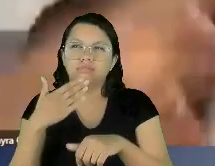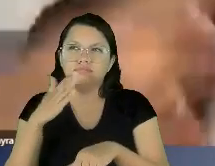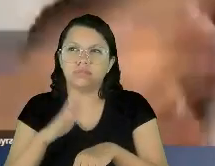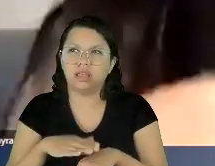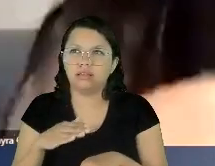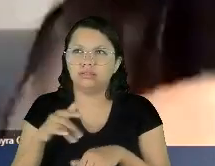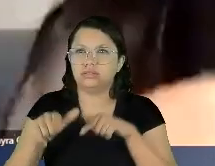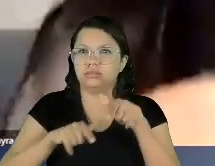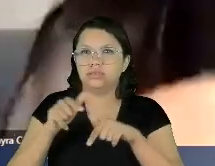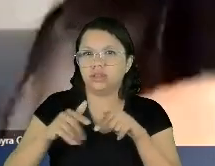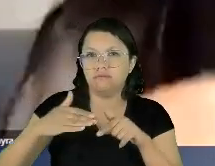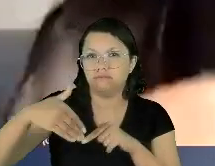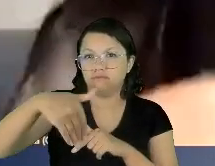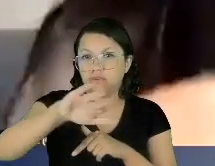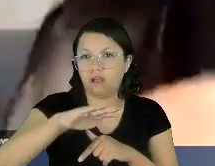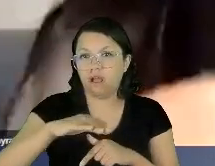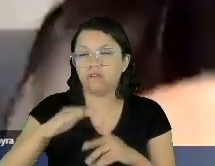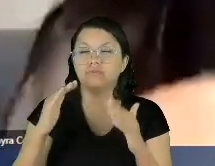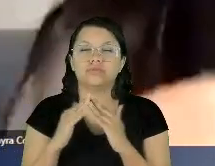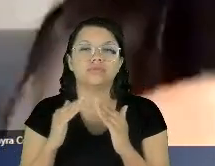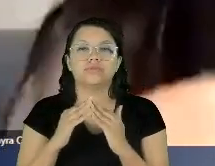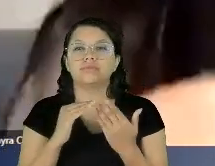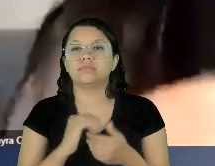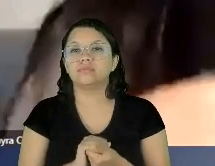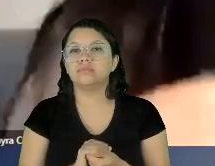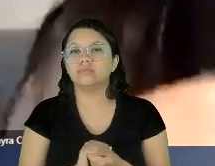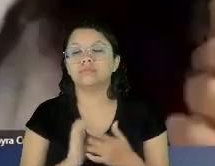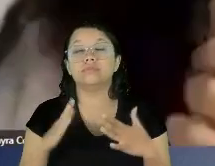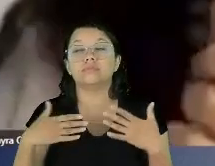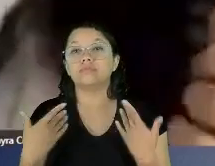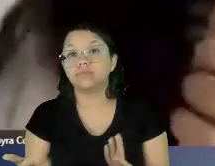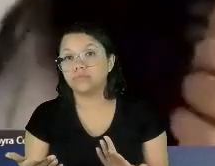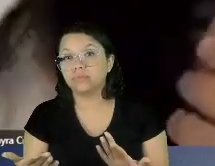para se deslocar mais, para trabalhar fora de casa.